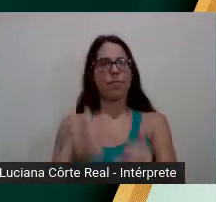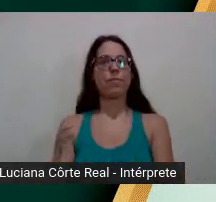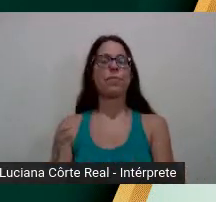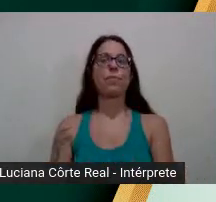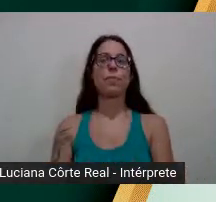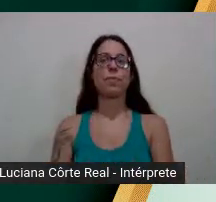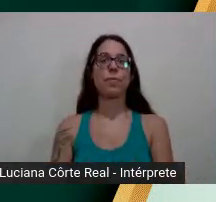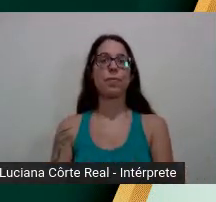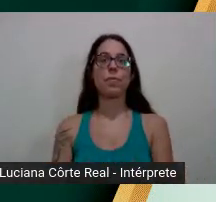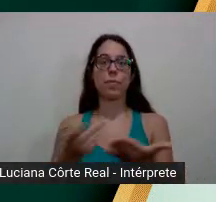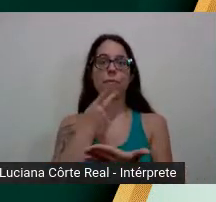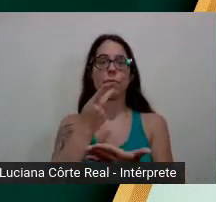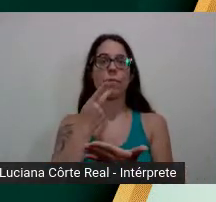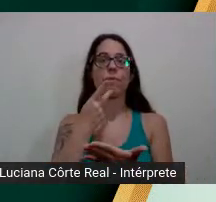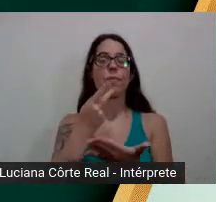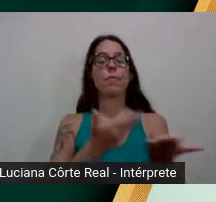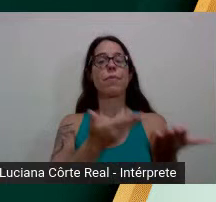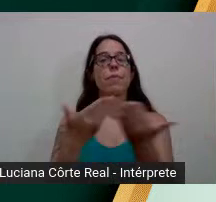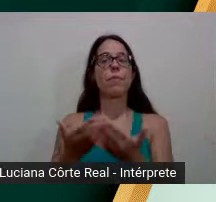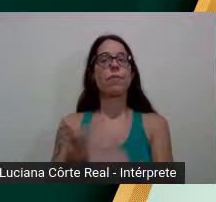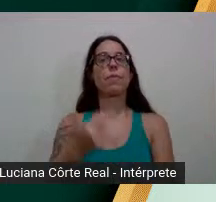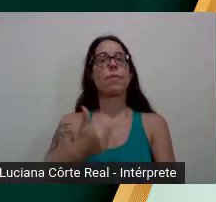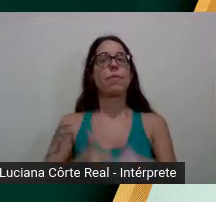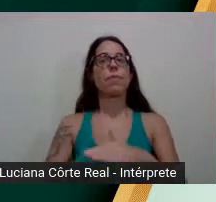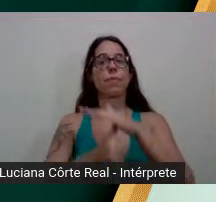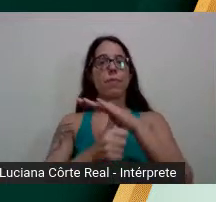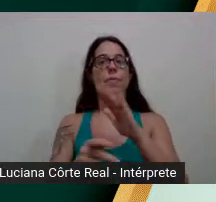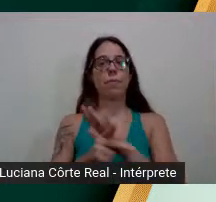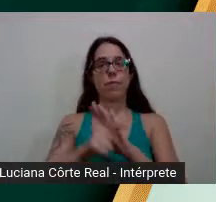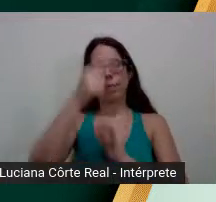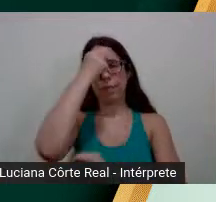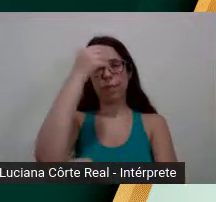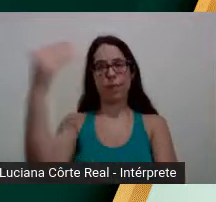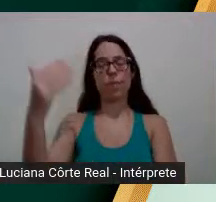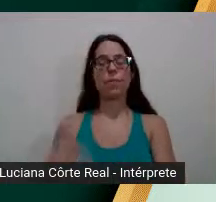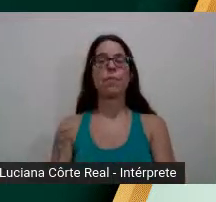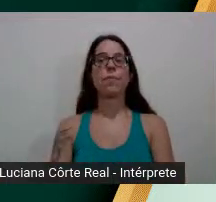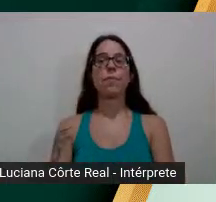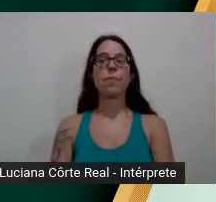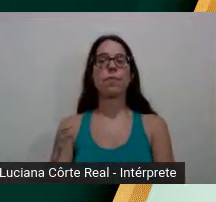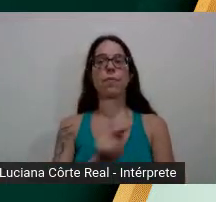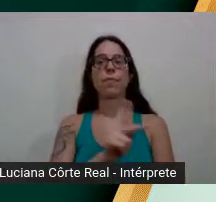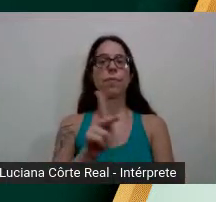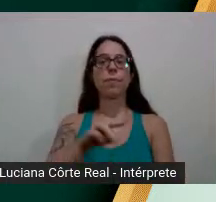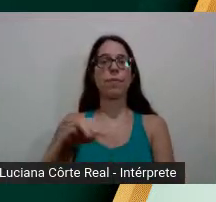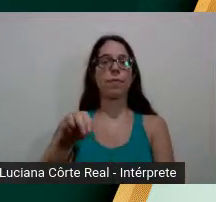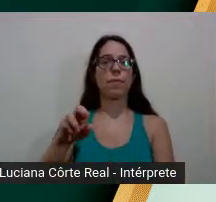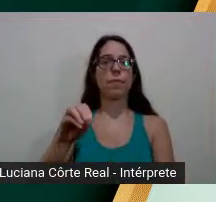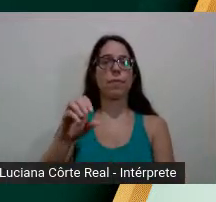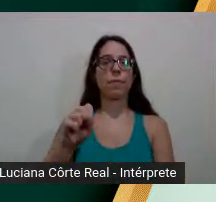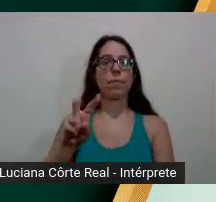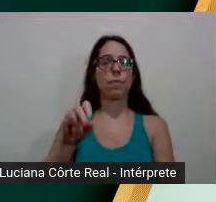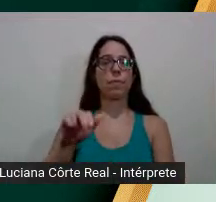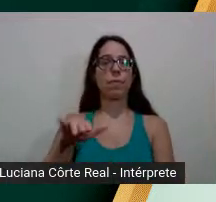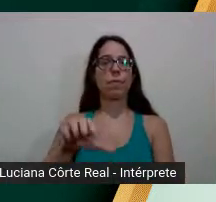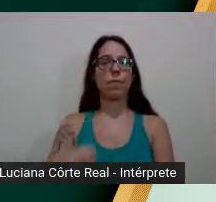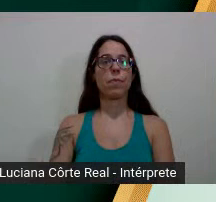Para seu pronunciamento, convidamos o vice-reitor da Universidade Federal do Pampa, professor Marcos Vinícius Morini